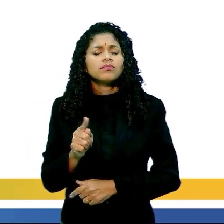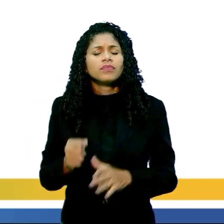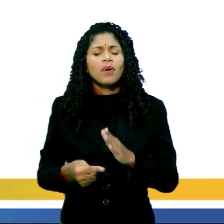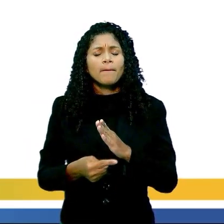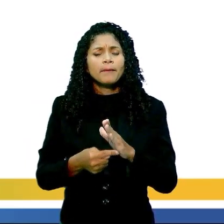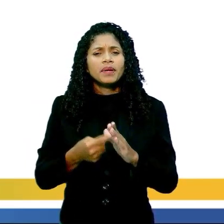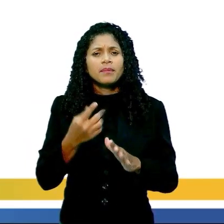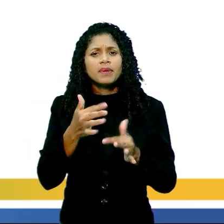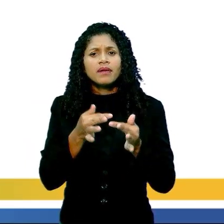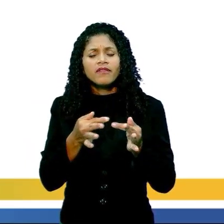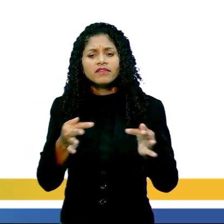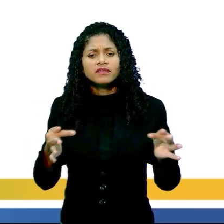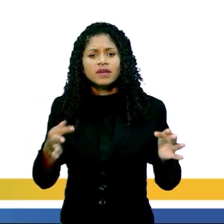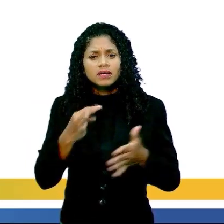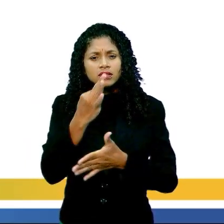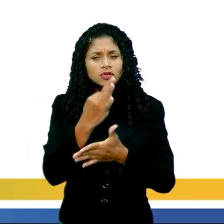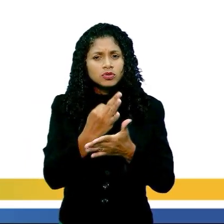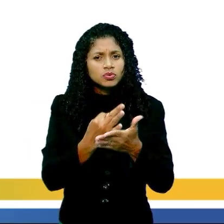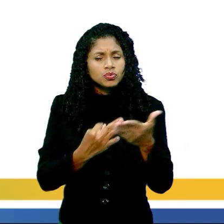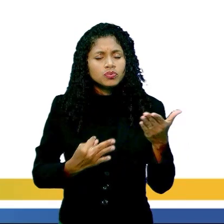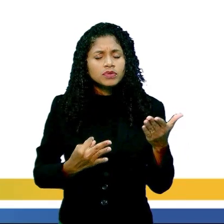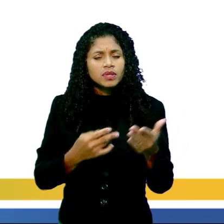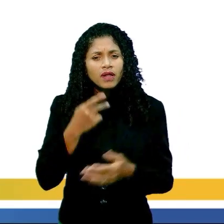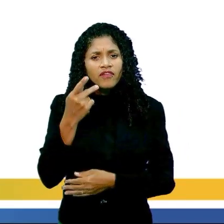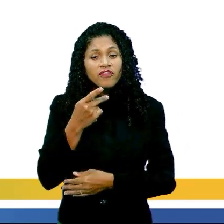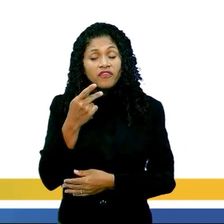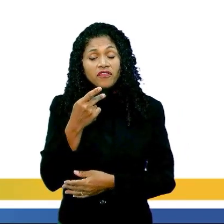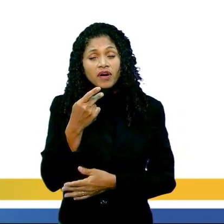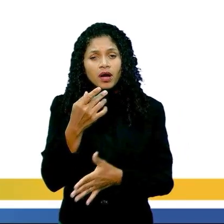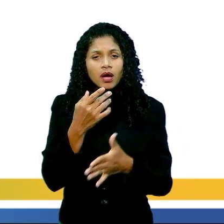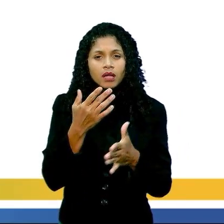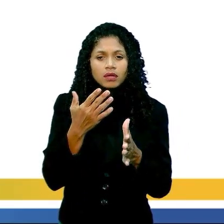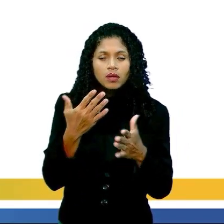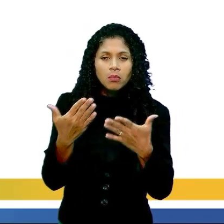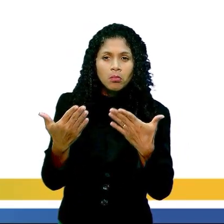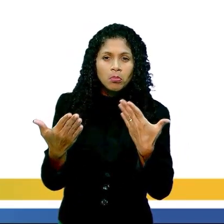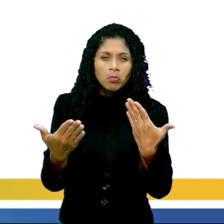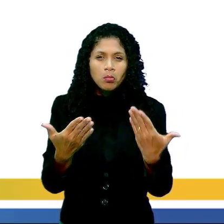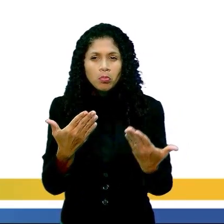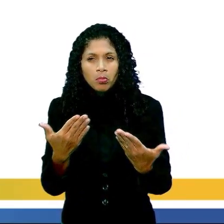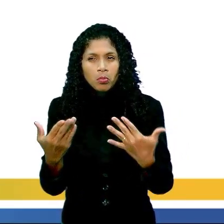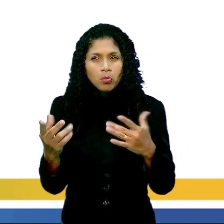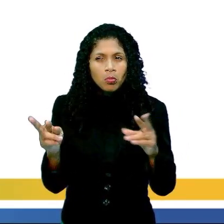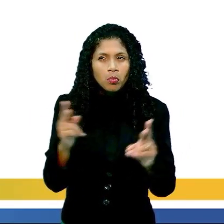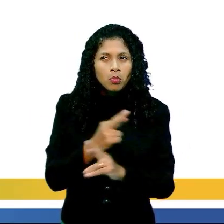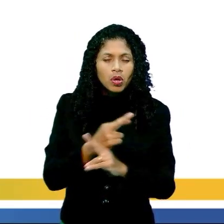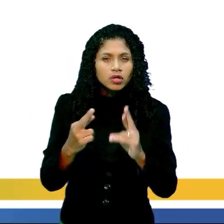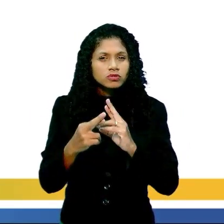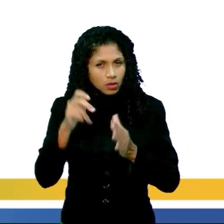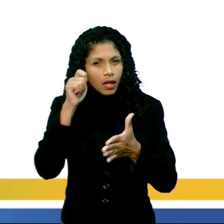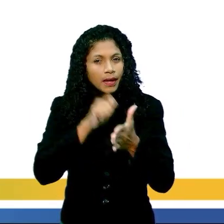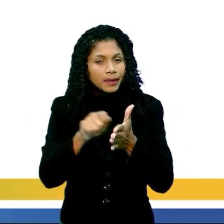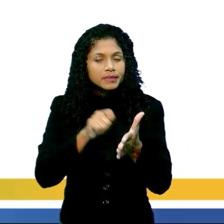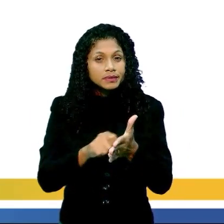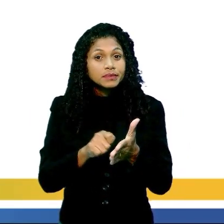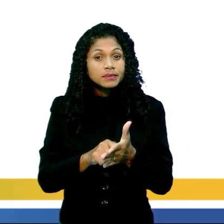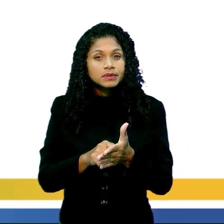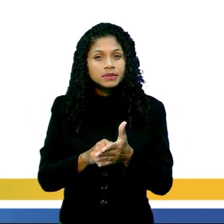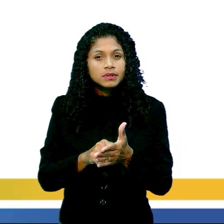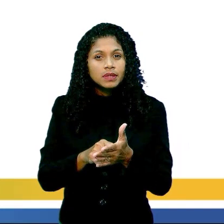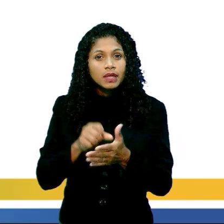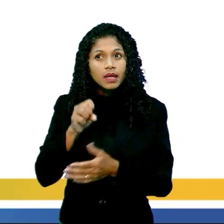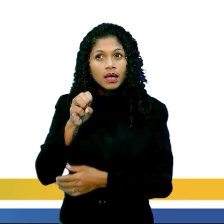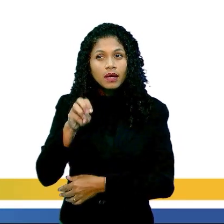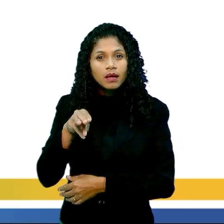texto ela fala algo relacionado à escrita. Lembram da palavra write, que significa escrever? Então,